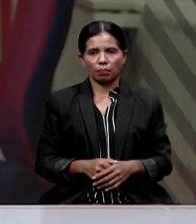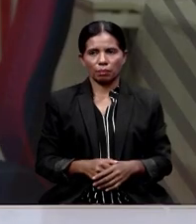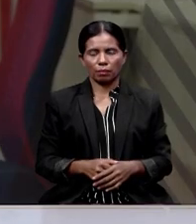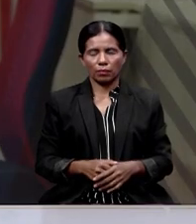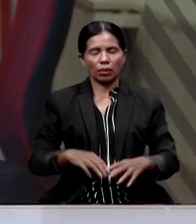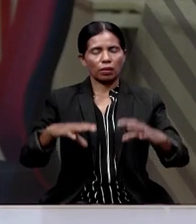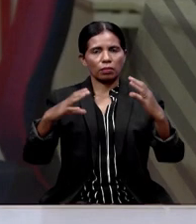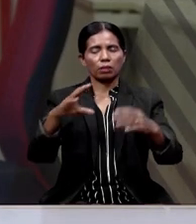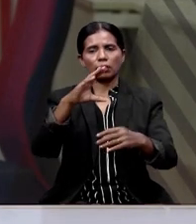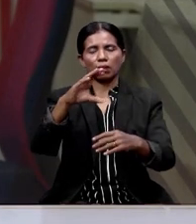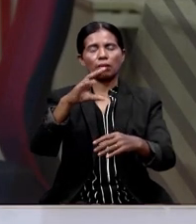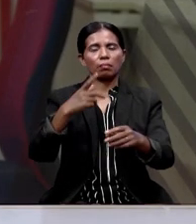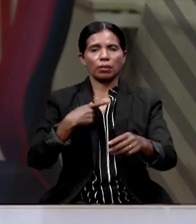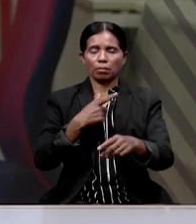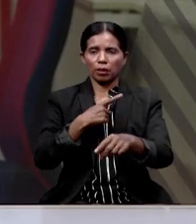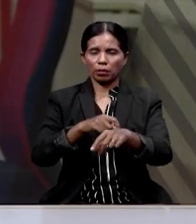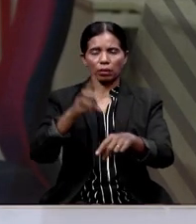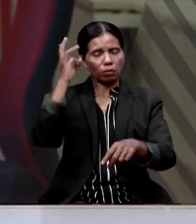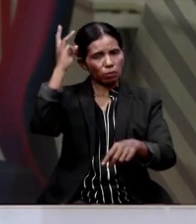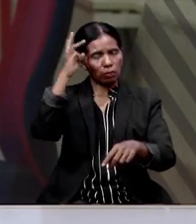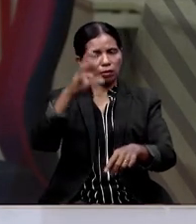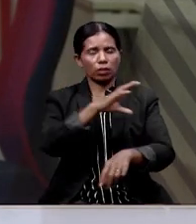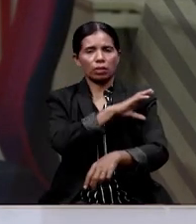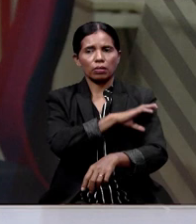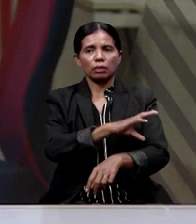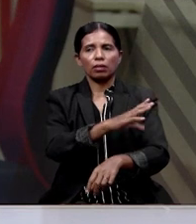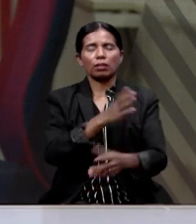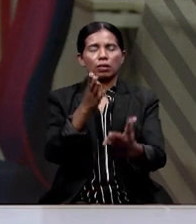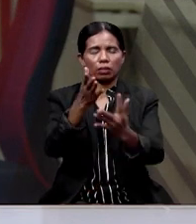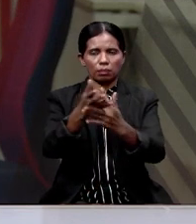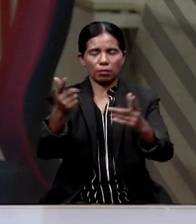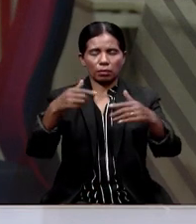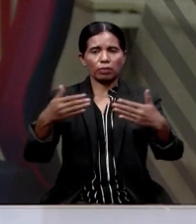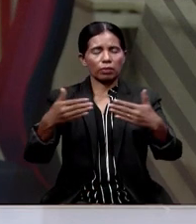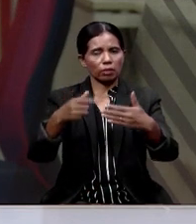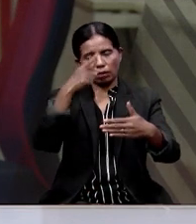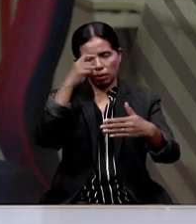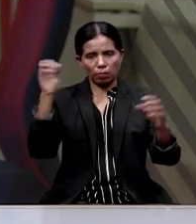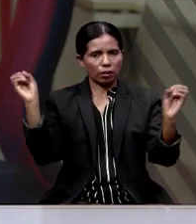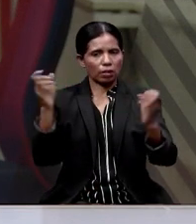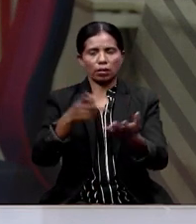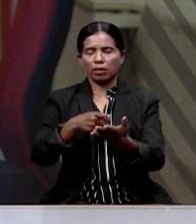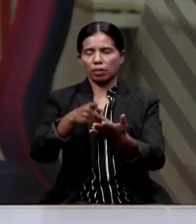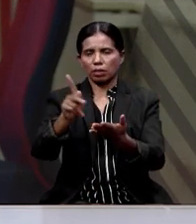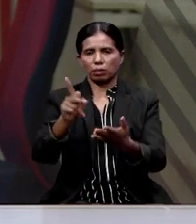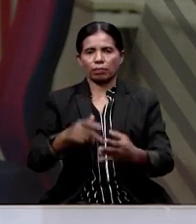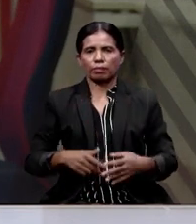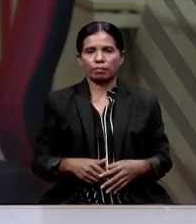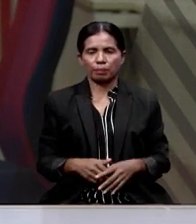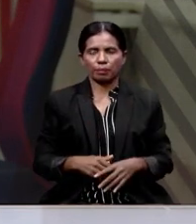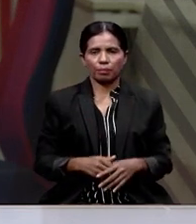Comissão do Parlamento Nacional preocupa o contentor Sirenebe tamba russi fronteira terrestre tamba la selo taxa.